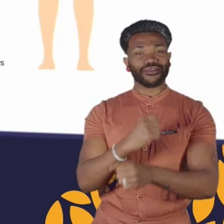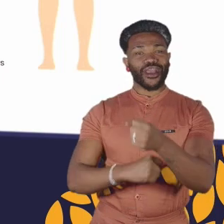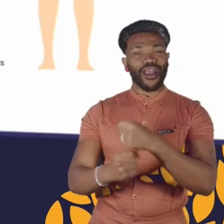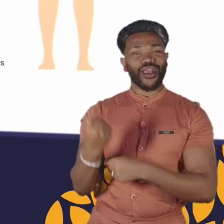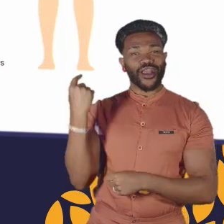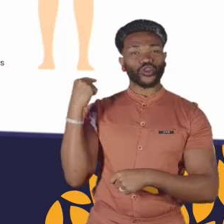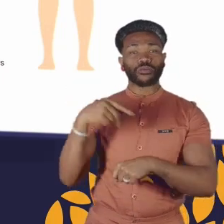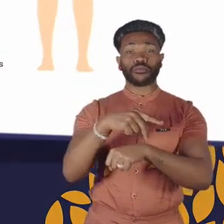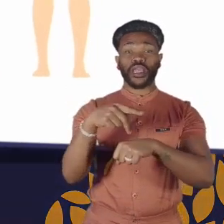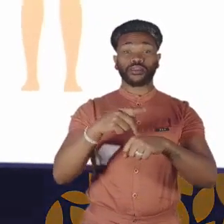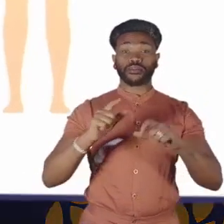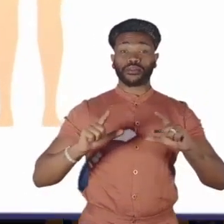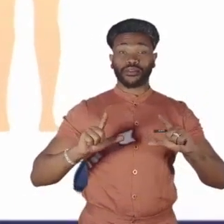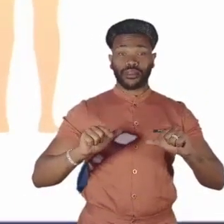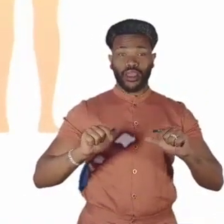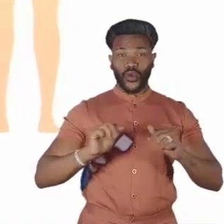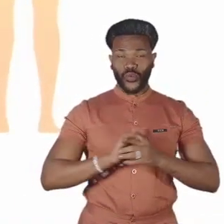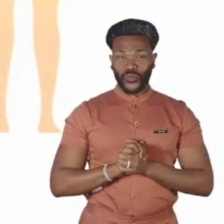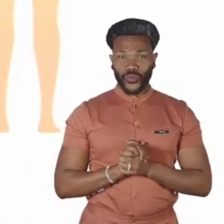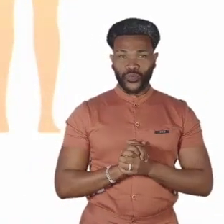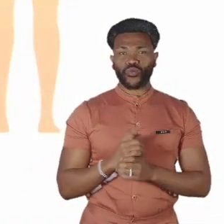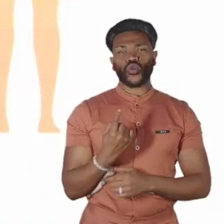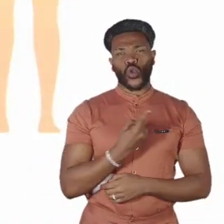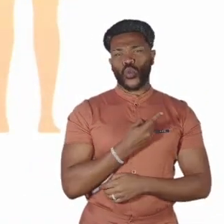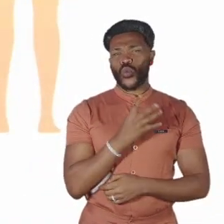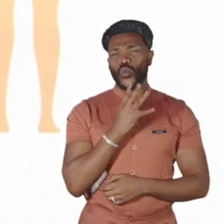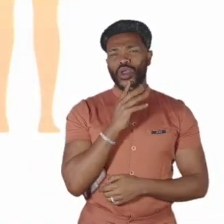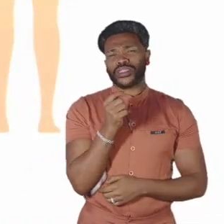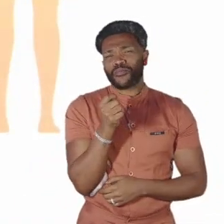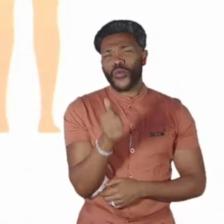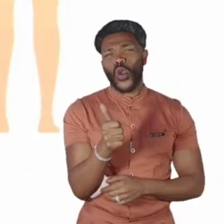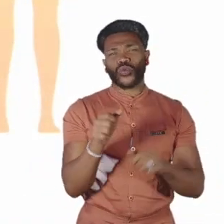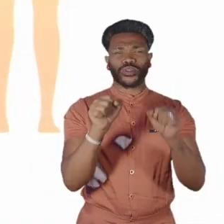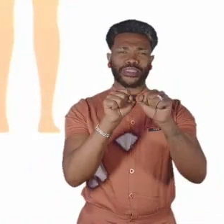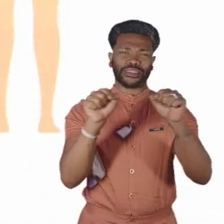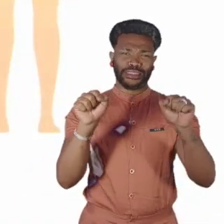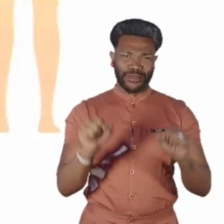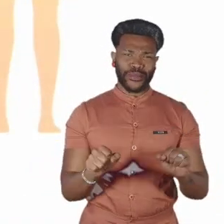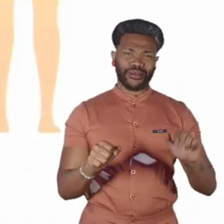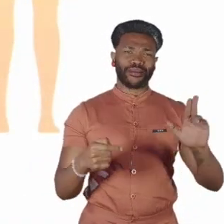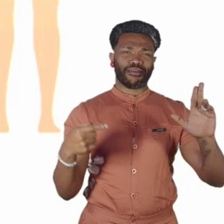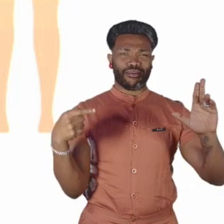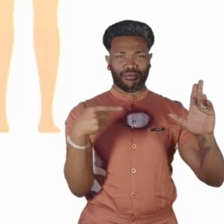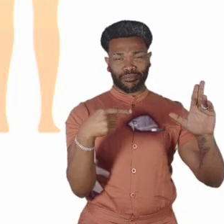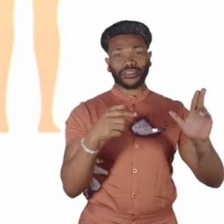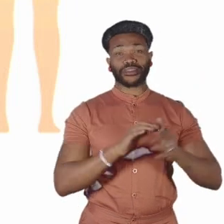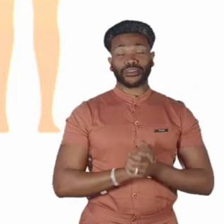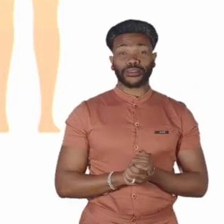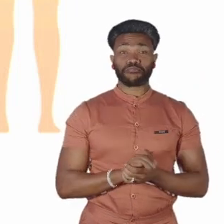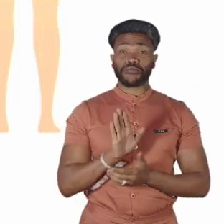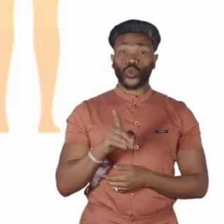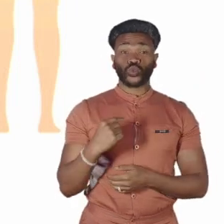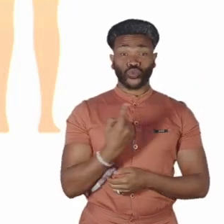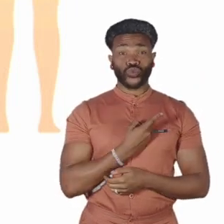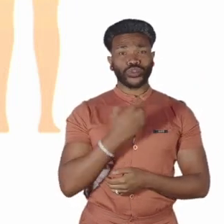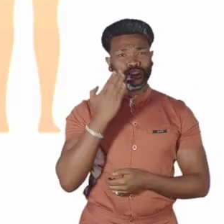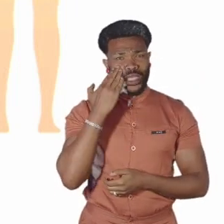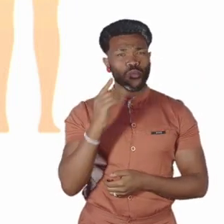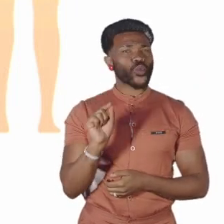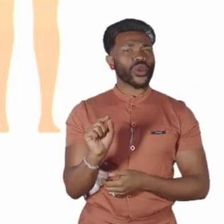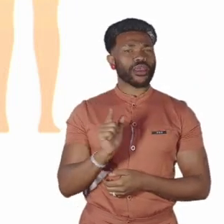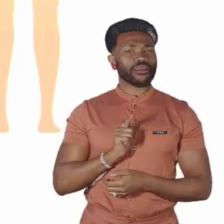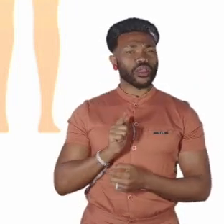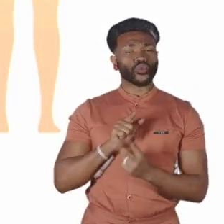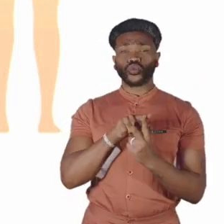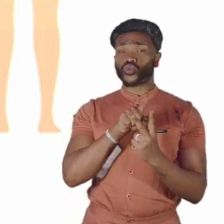em Israel. E a gente conhece muito pouco ainda do sistema endocannabinoide. Mas a gente sabe que são